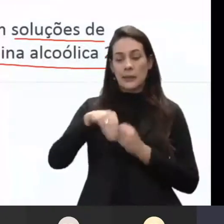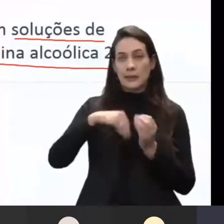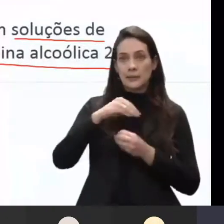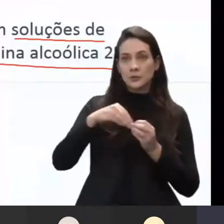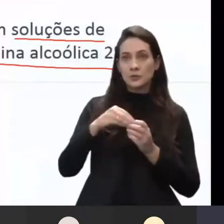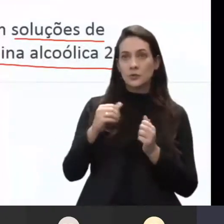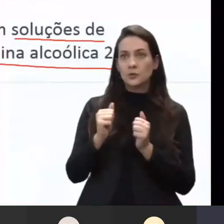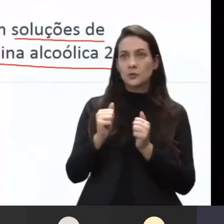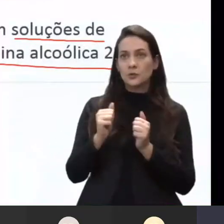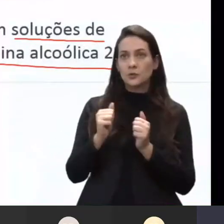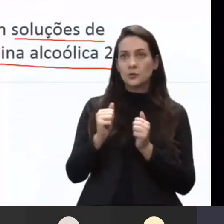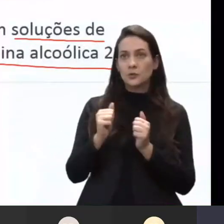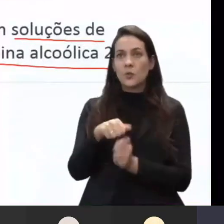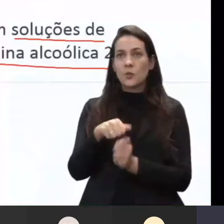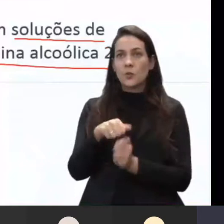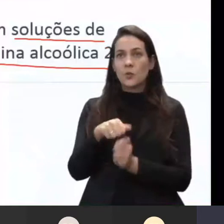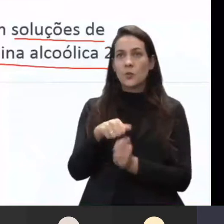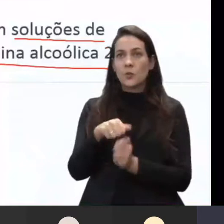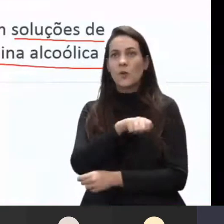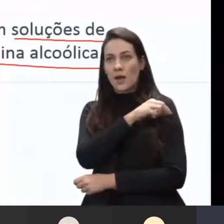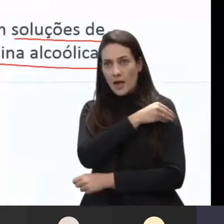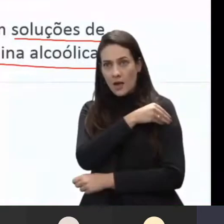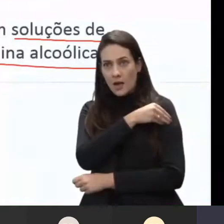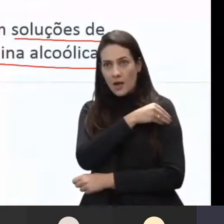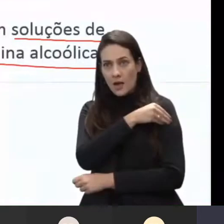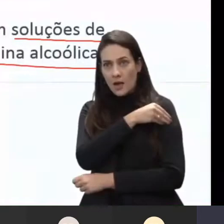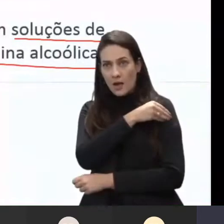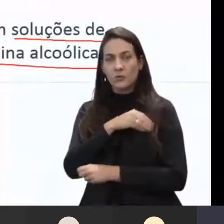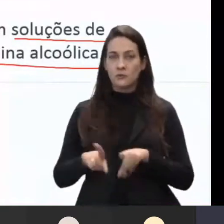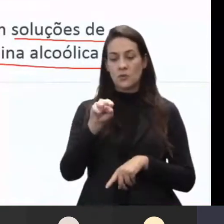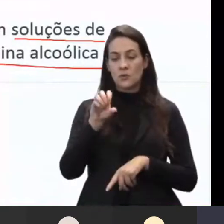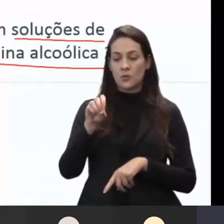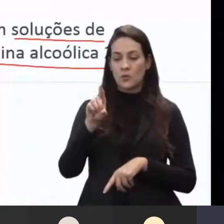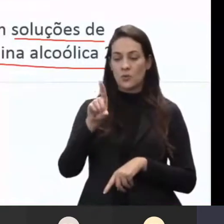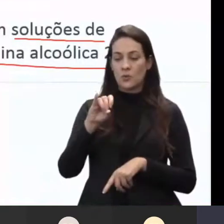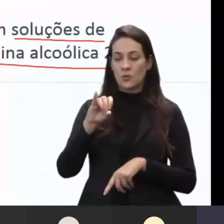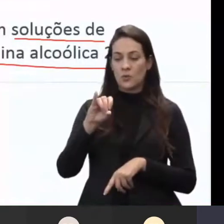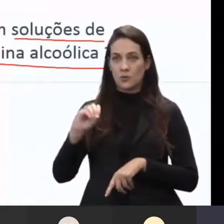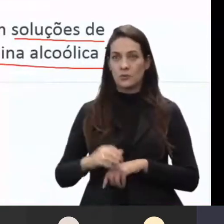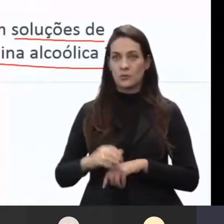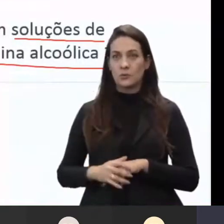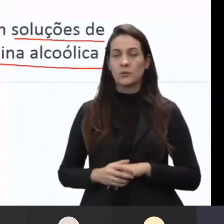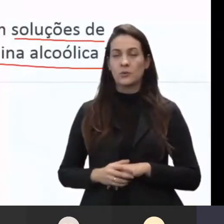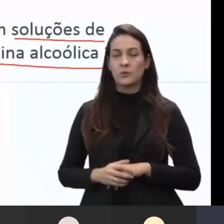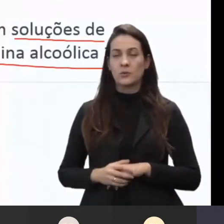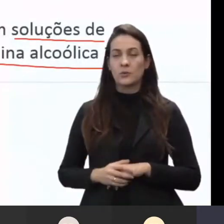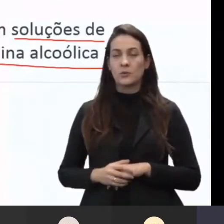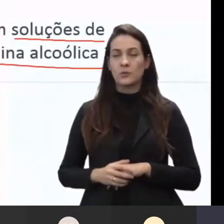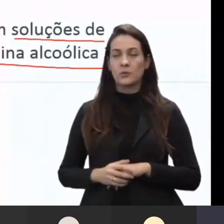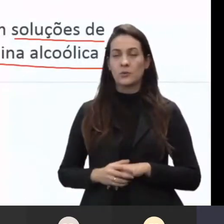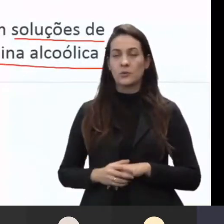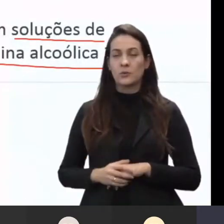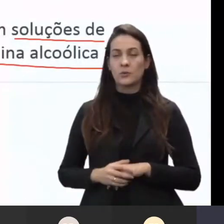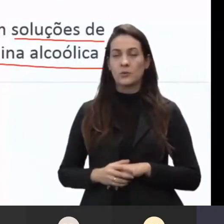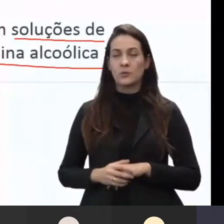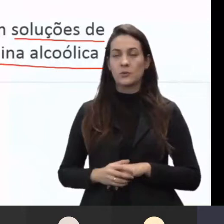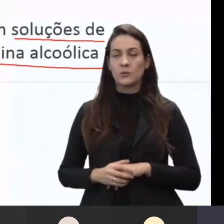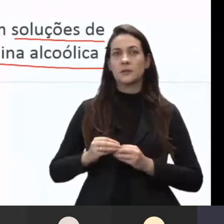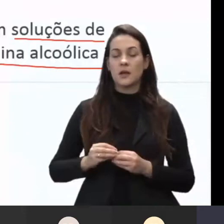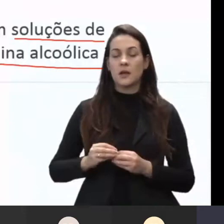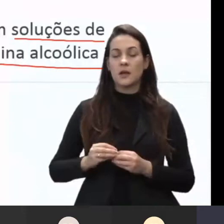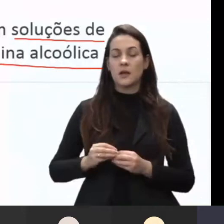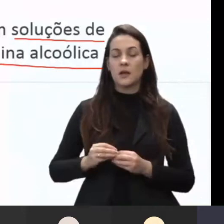solução de álcool iodado, e esse álcool iodado a gente pode comprar ali mesmo na farmácia. Então, são aquelas formulações prontas